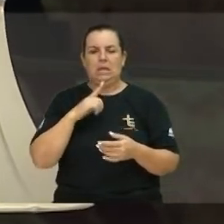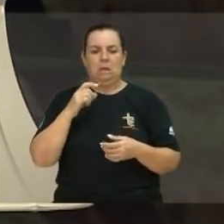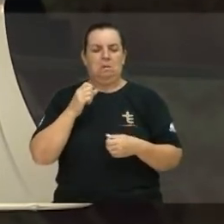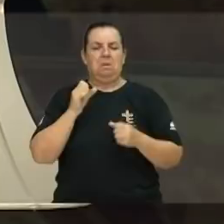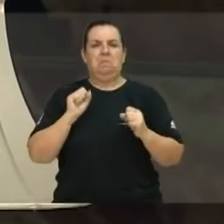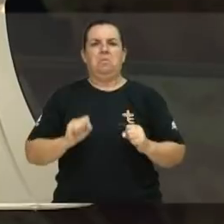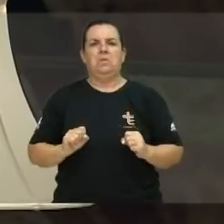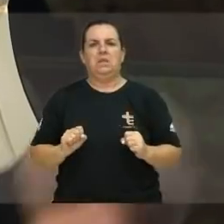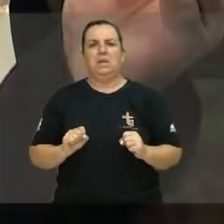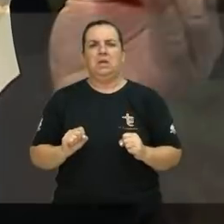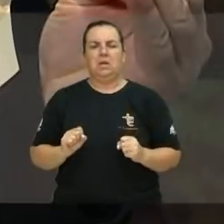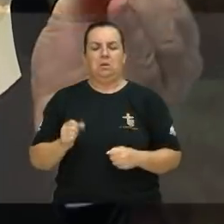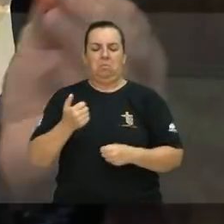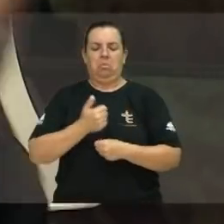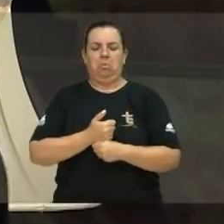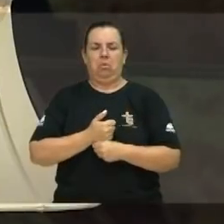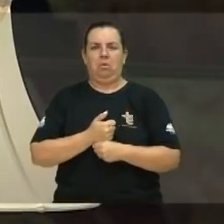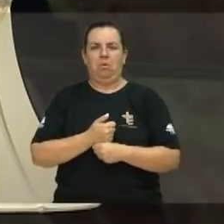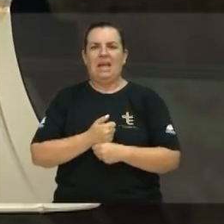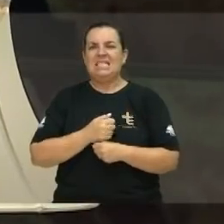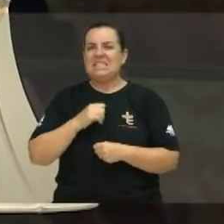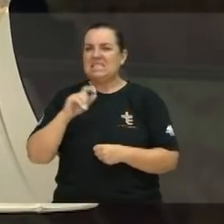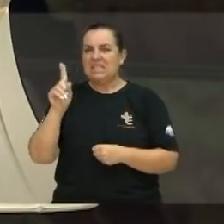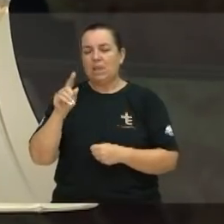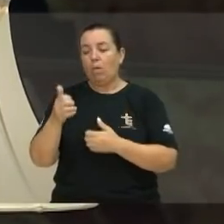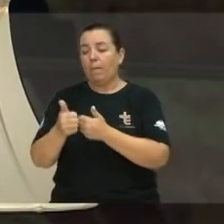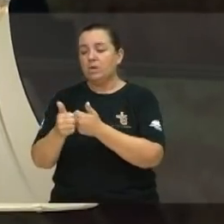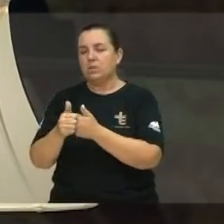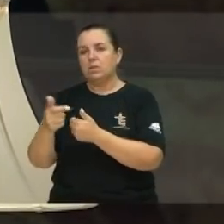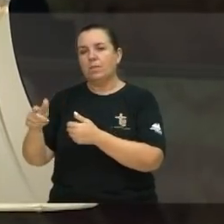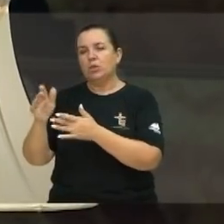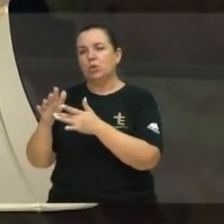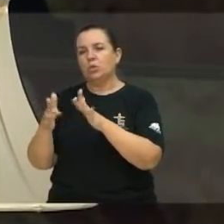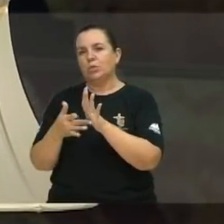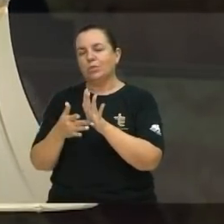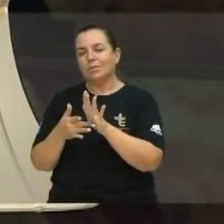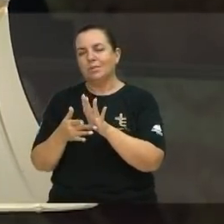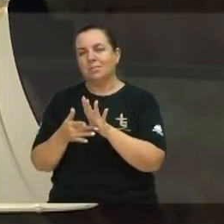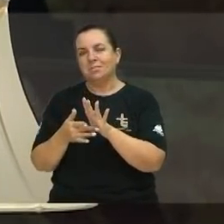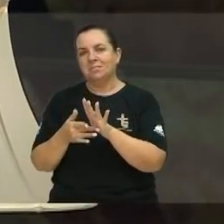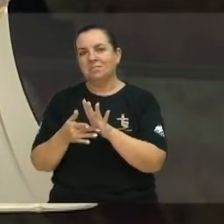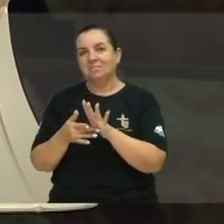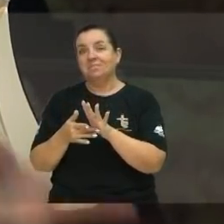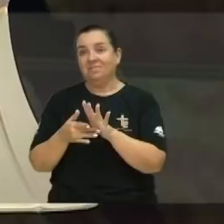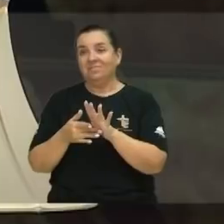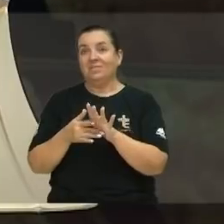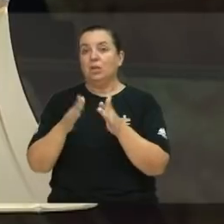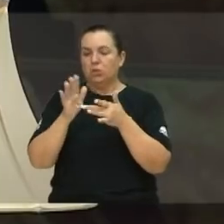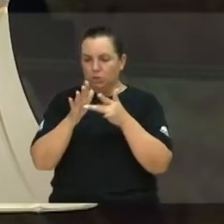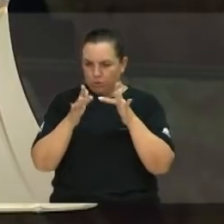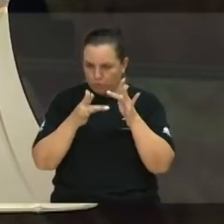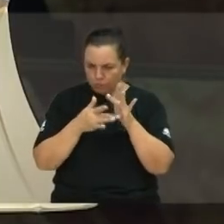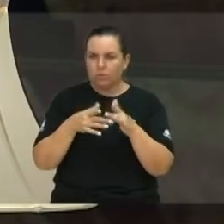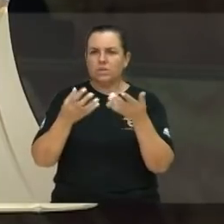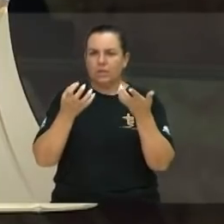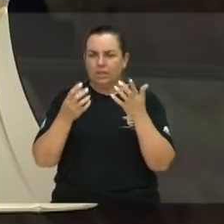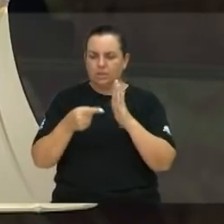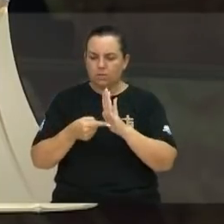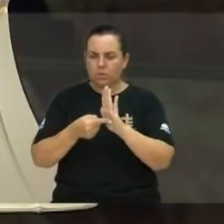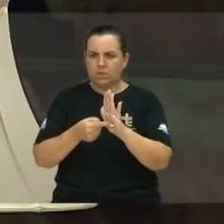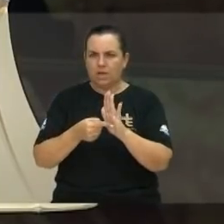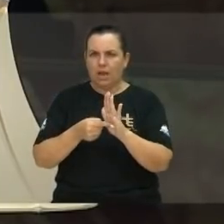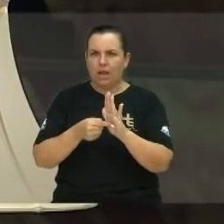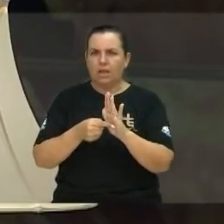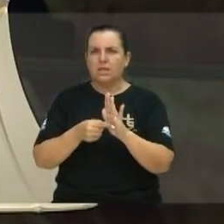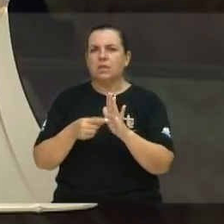é isto que o gesto de jesus ter o avental e lavar os pés gostaria